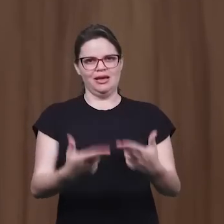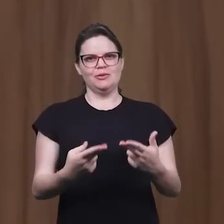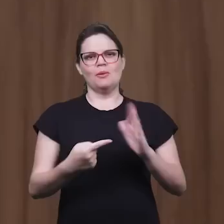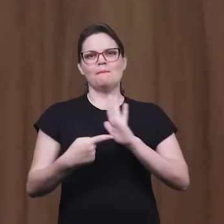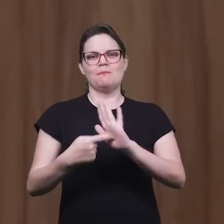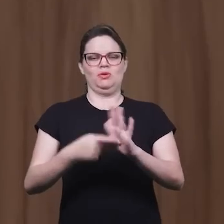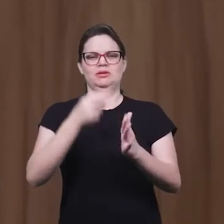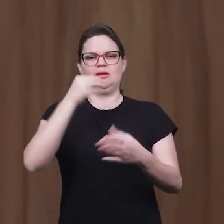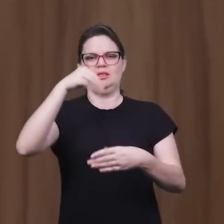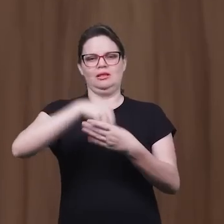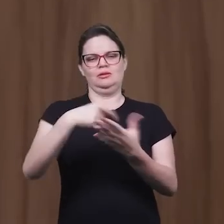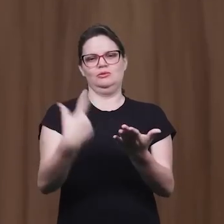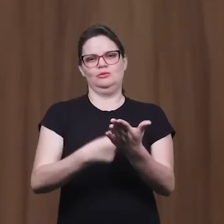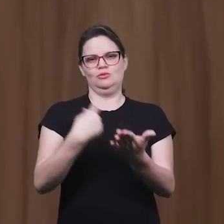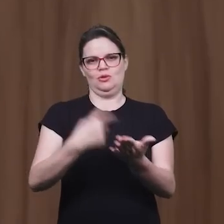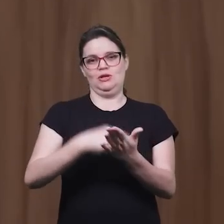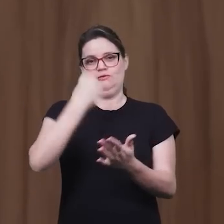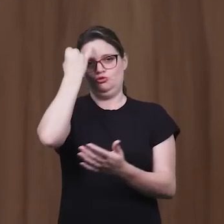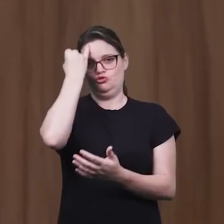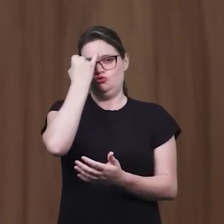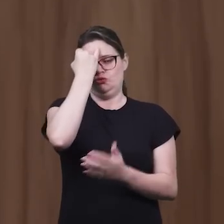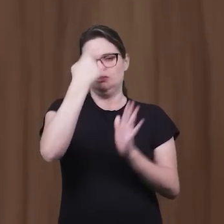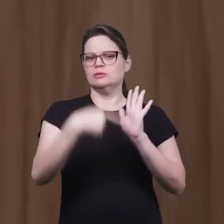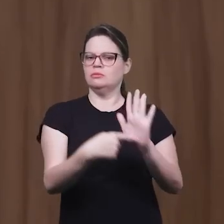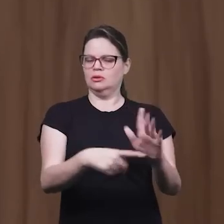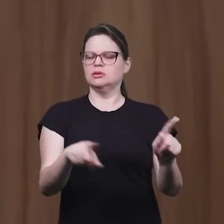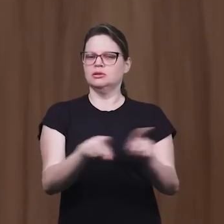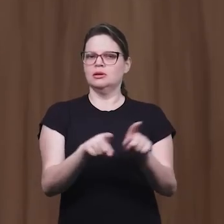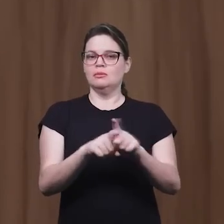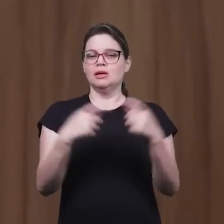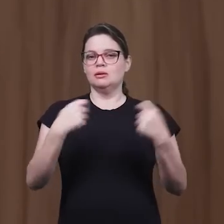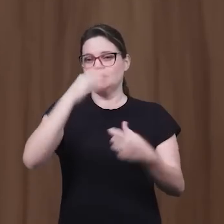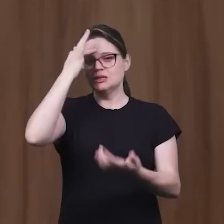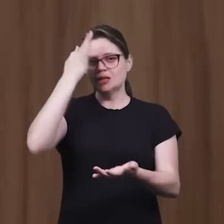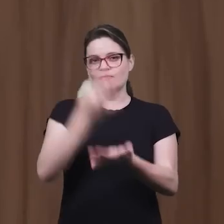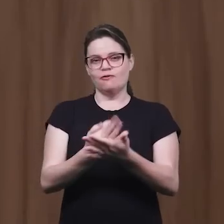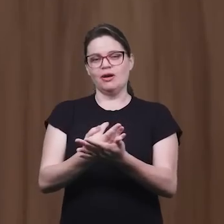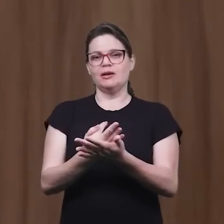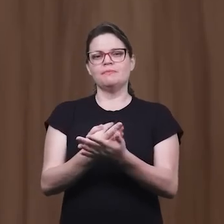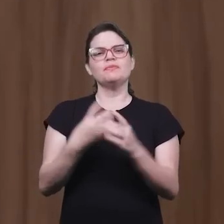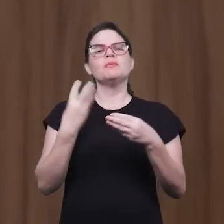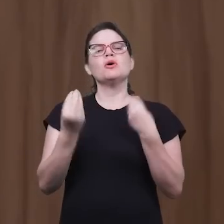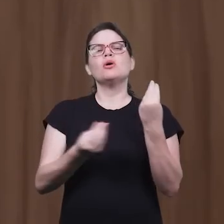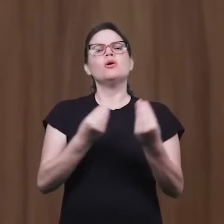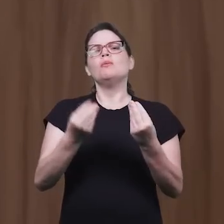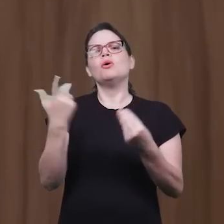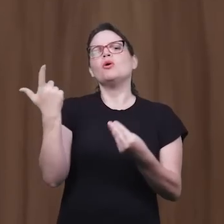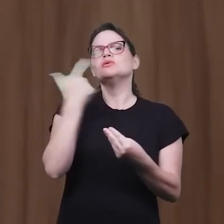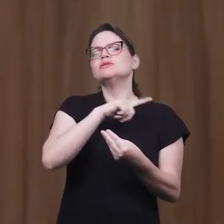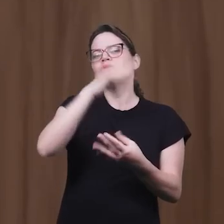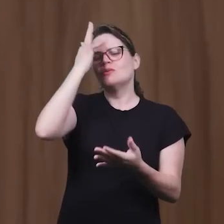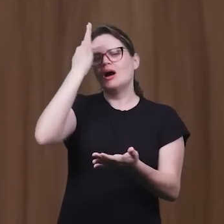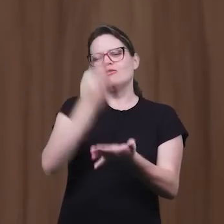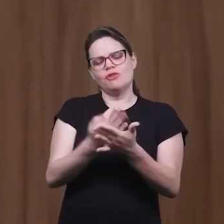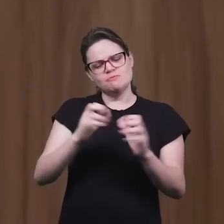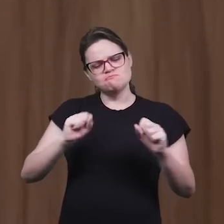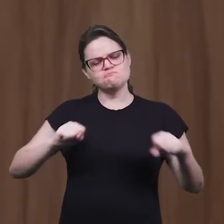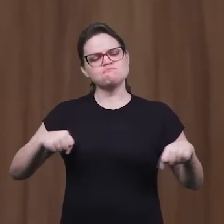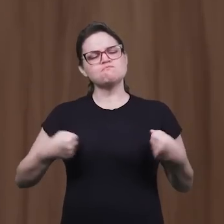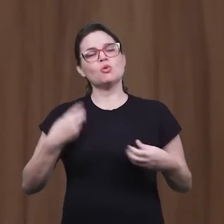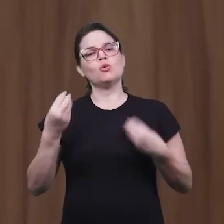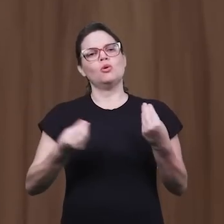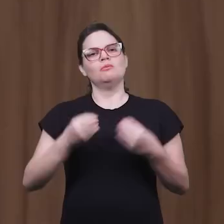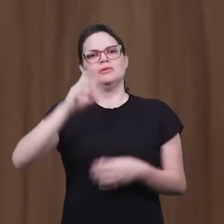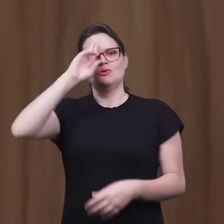de Judas. Isso. E para batalhar por essa fé e por esta herança, somente na presença do Senhor. Guarde-me o